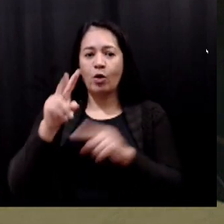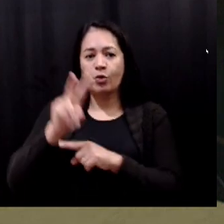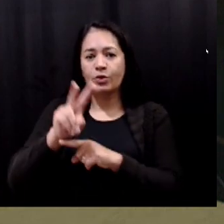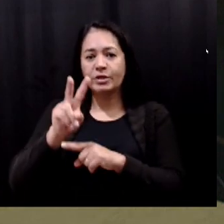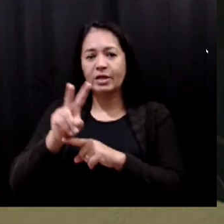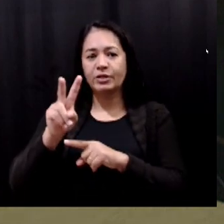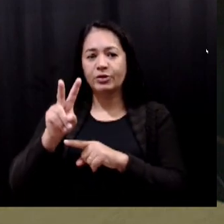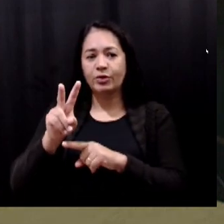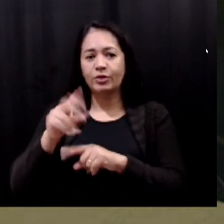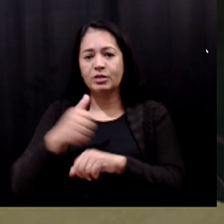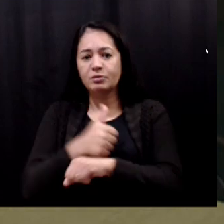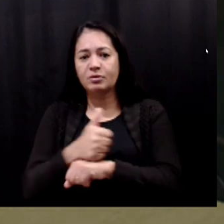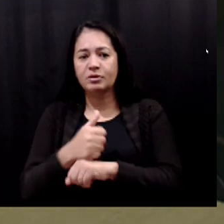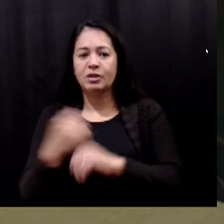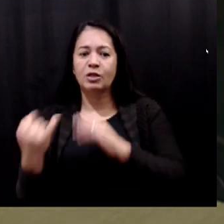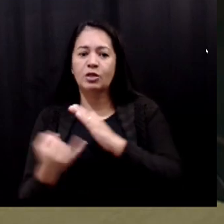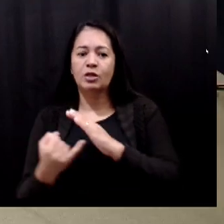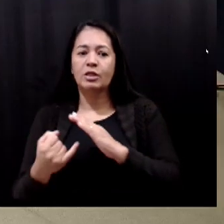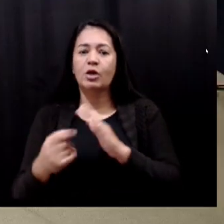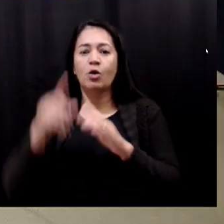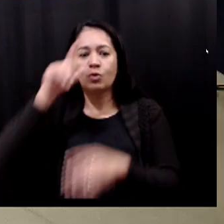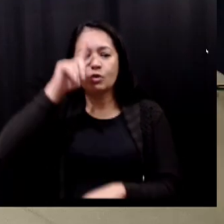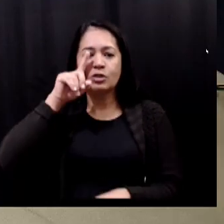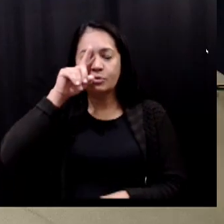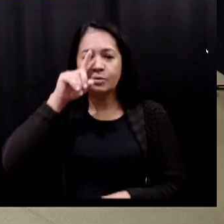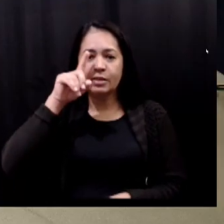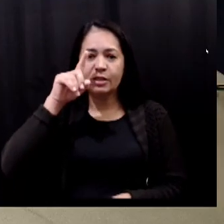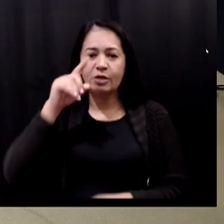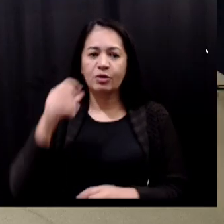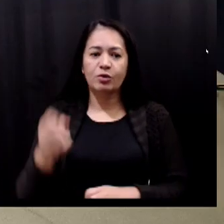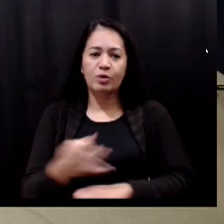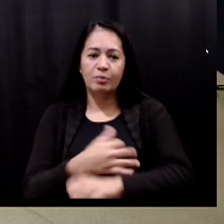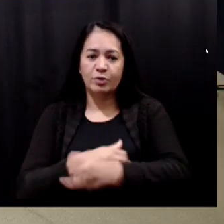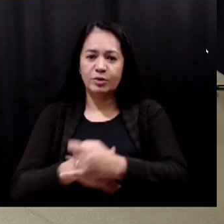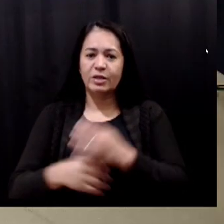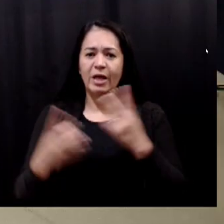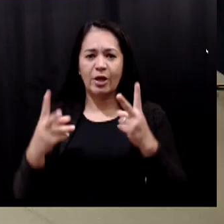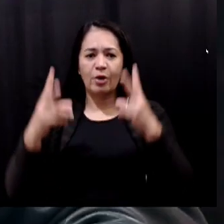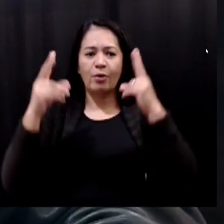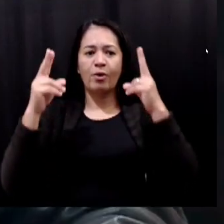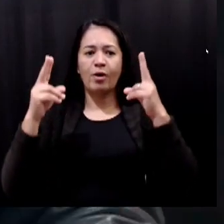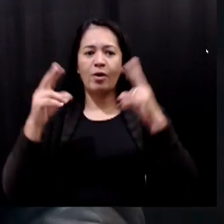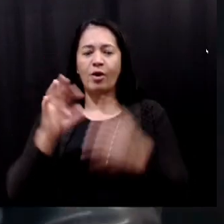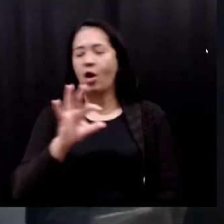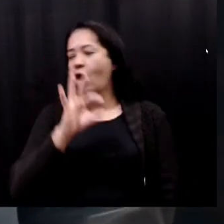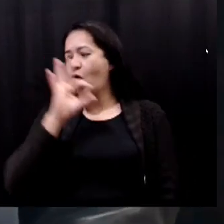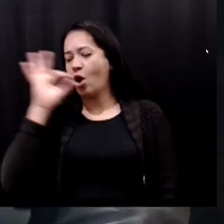impacto psicológico é diferente? Vamos lá, Abelardo. Ótima pergunta.